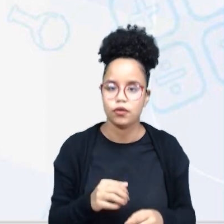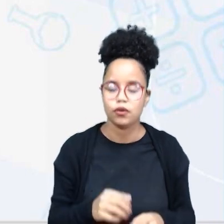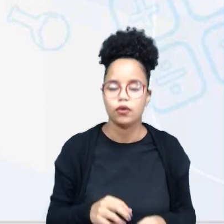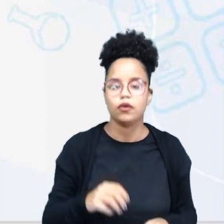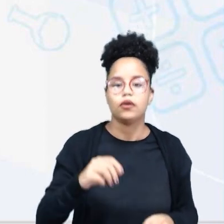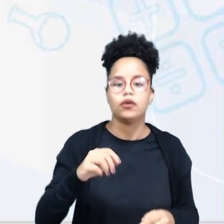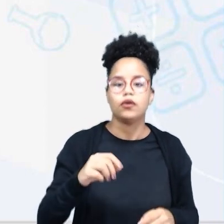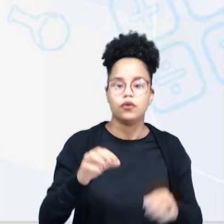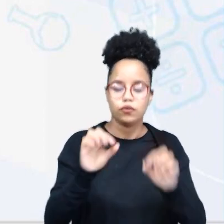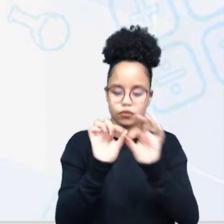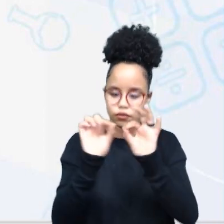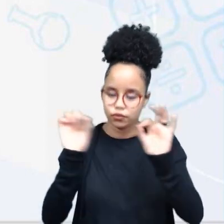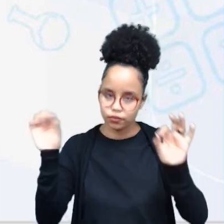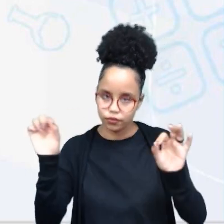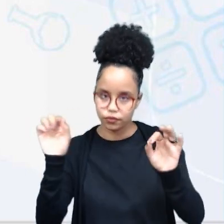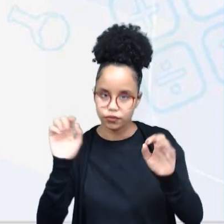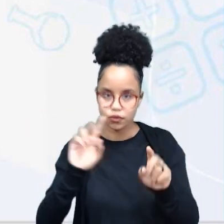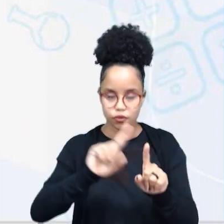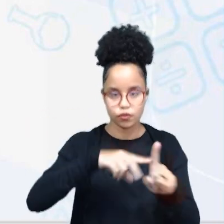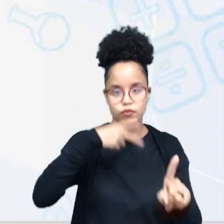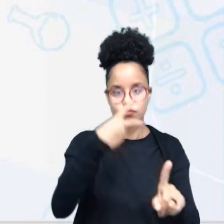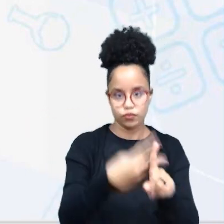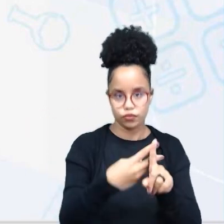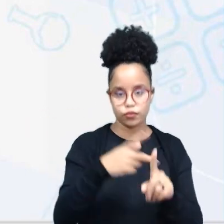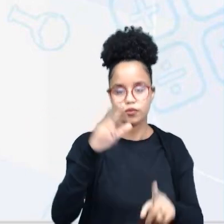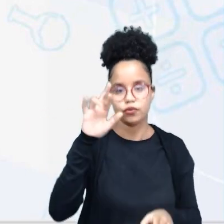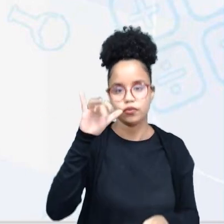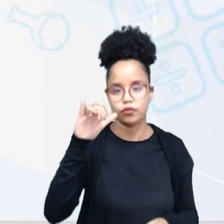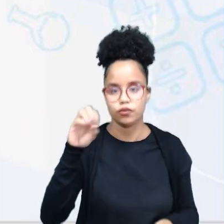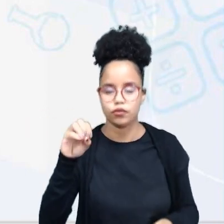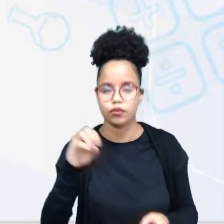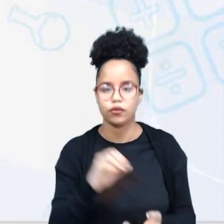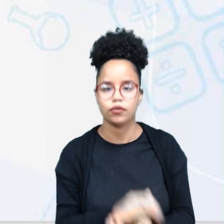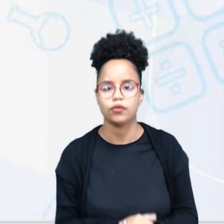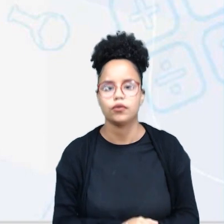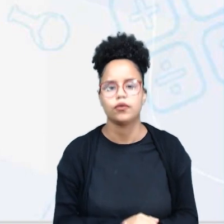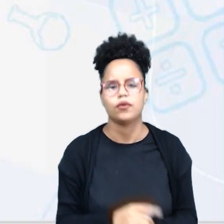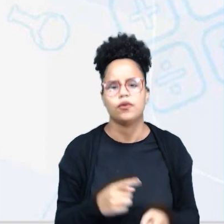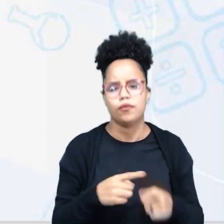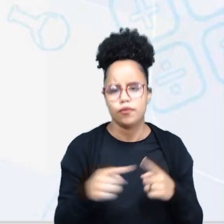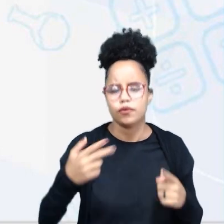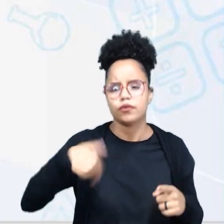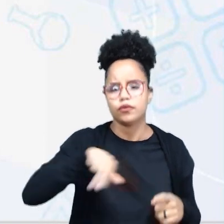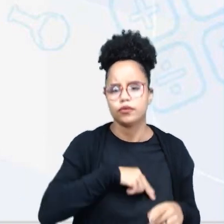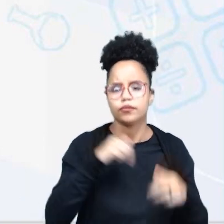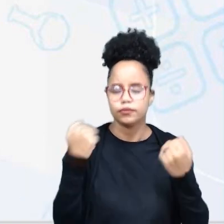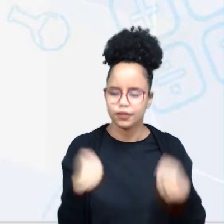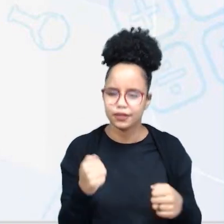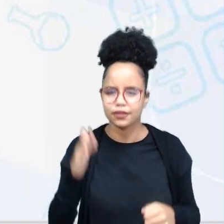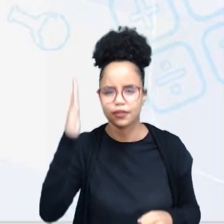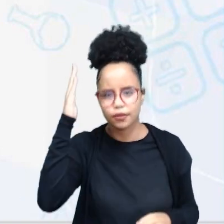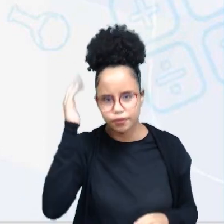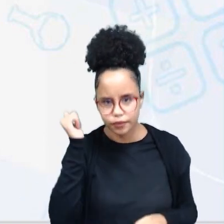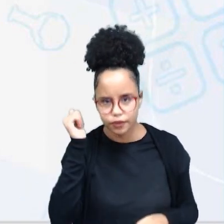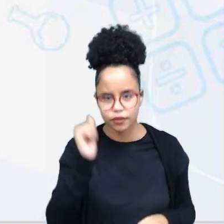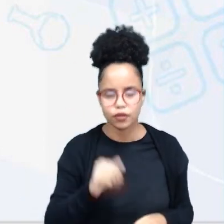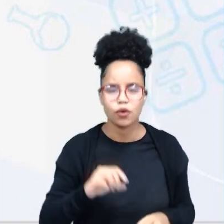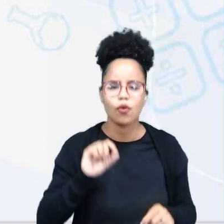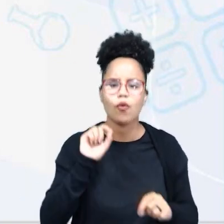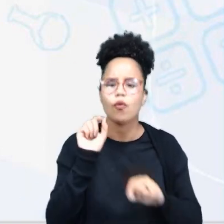o dobro do raio ele deu o valor do diâmetro certo 18 cm mas a gente precisa saber o valor do Raio